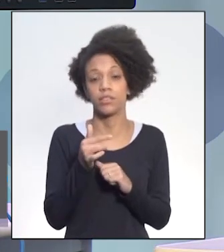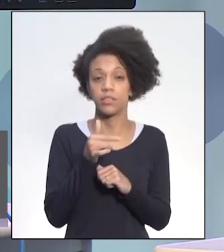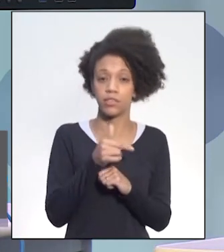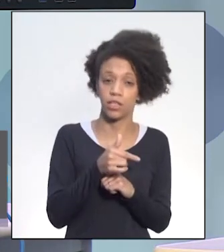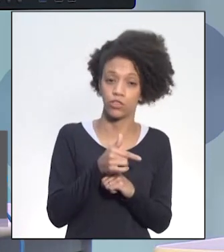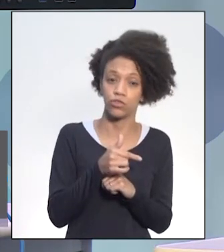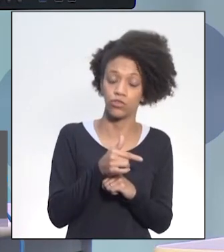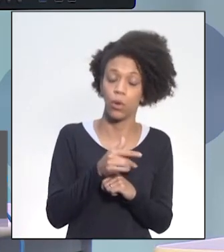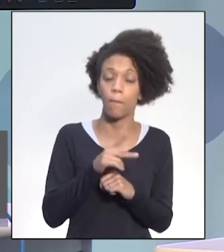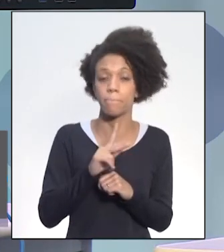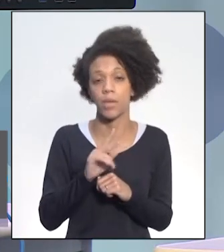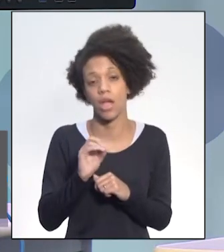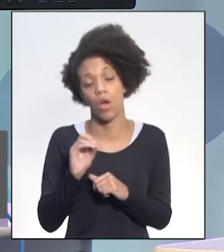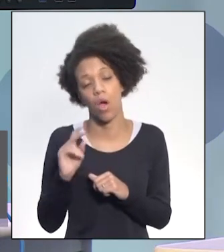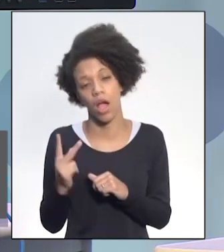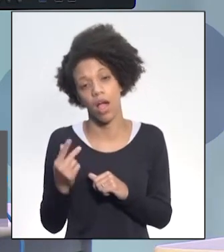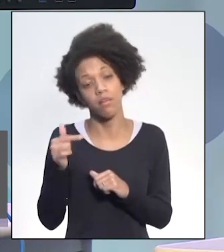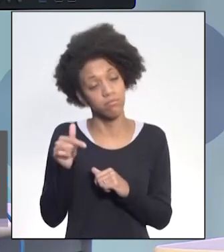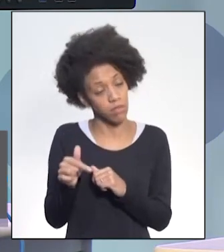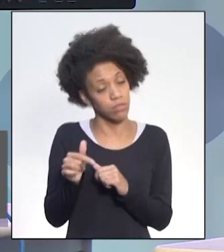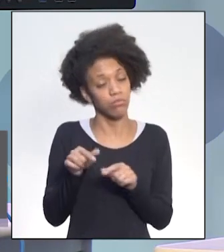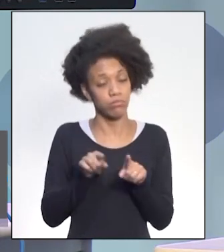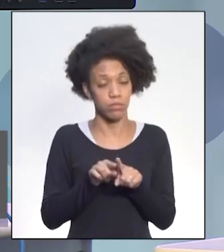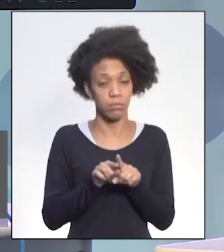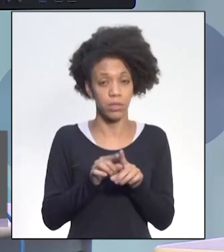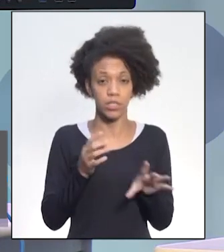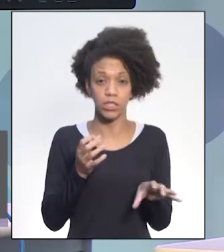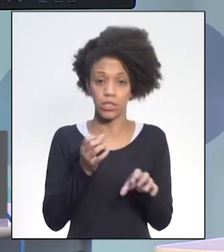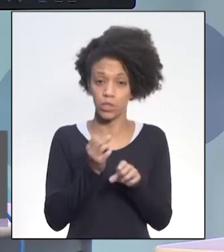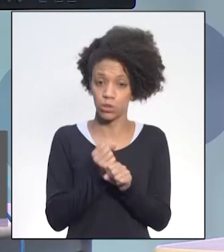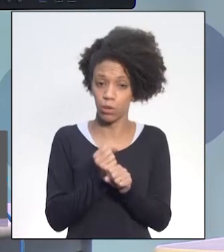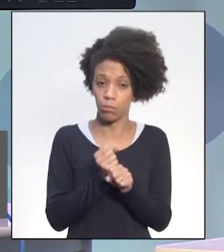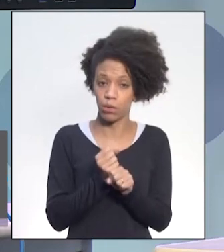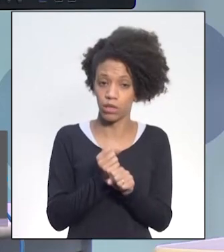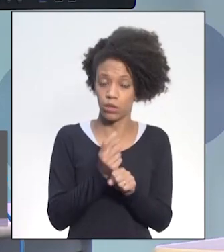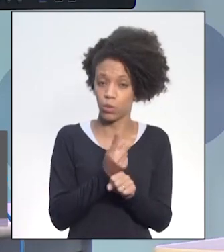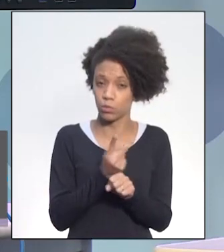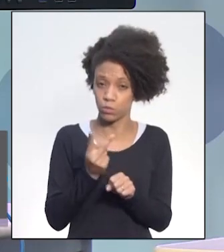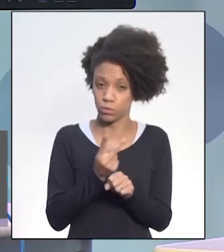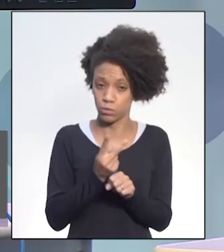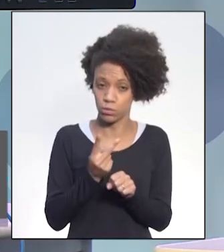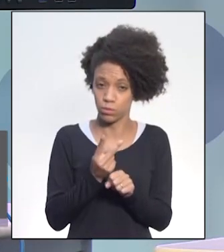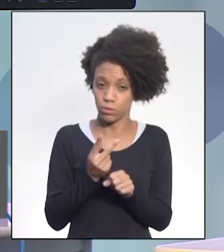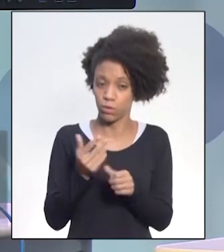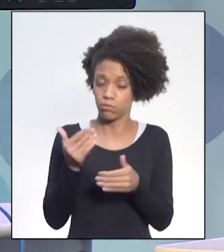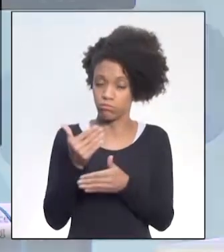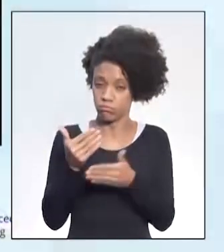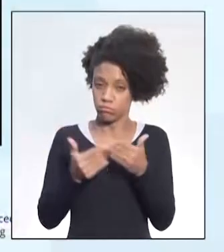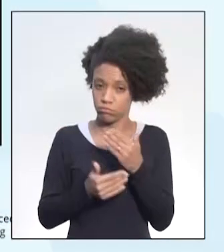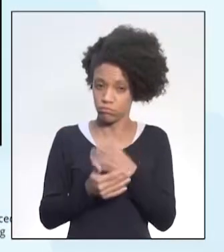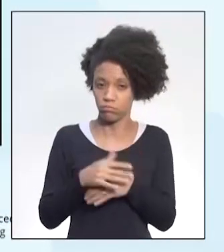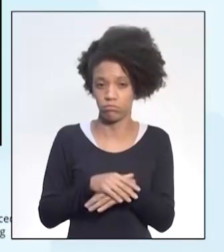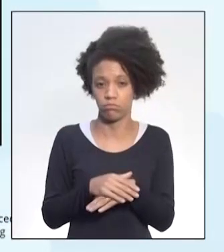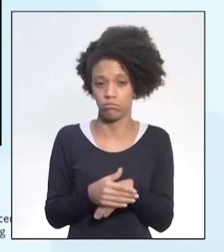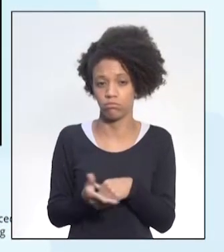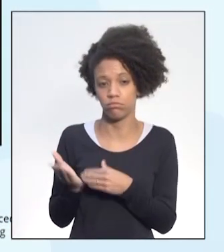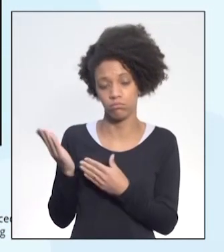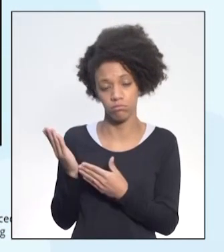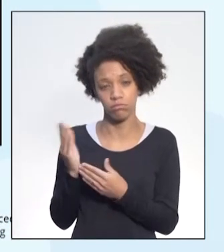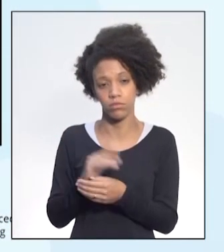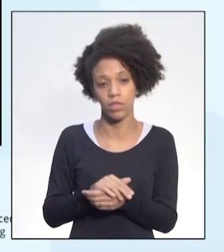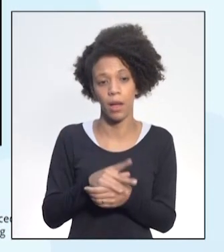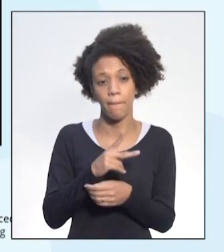7 e o POH 7. Somando o POH, se eu ver aqui no slide, né? O POH e o